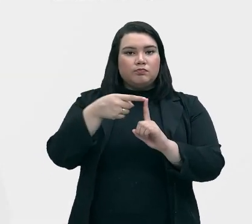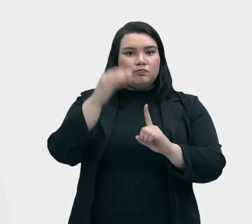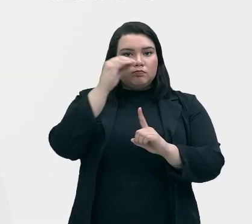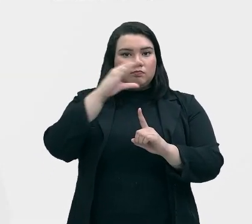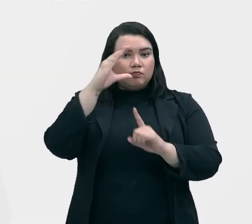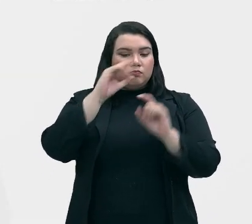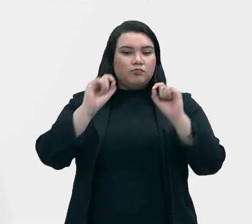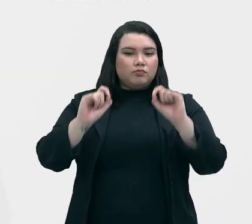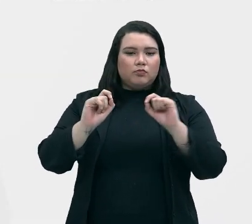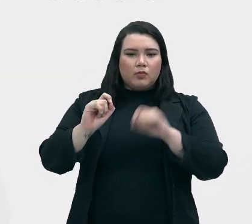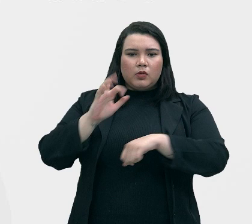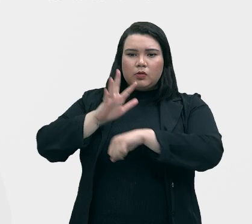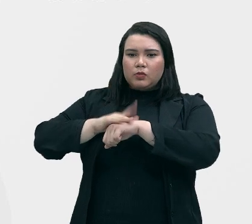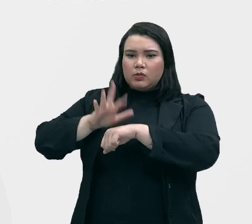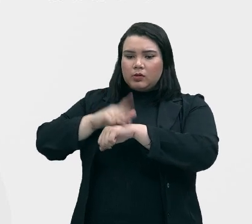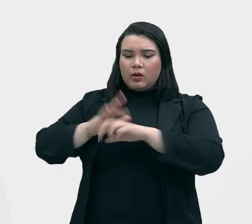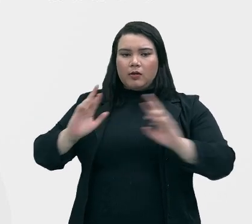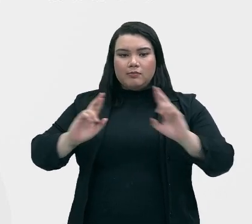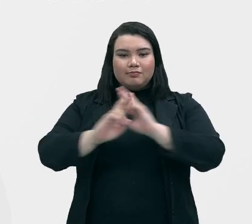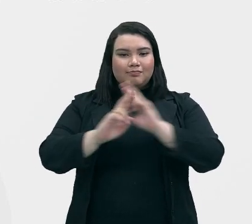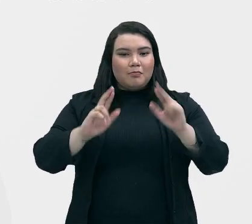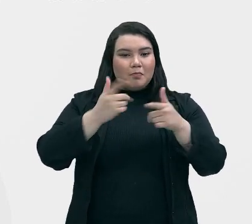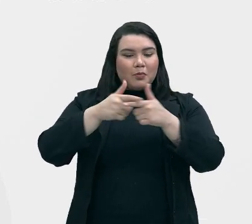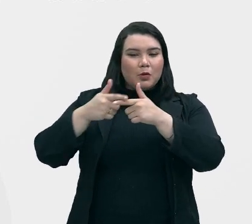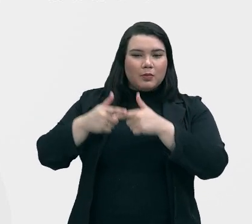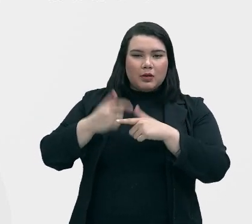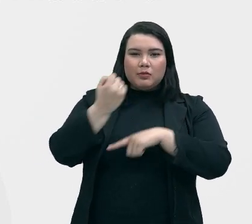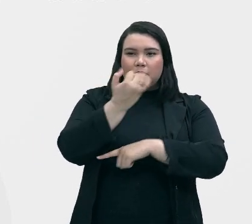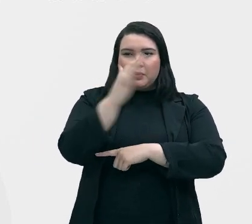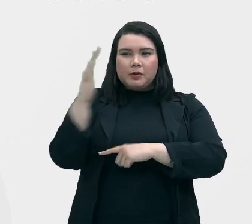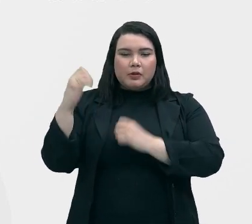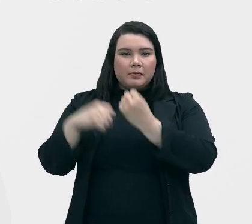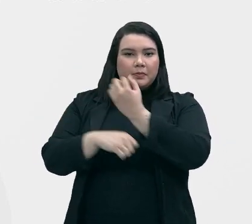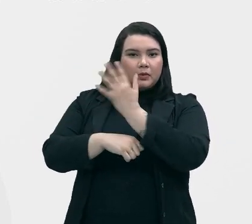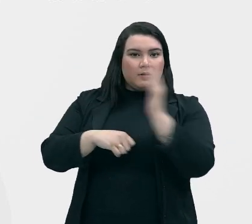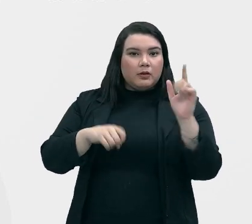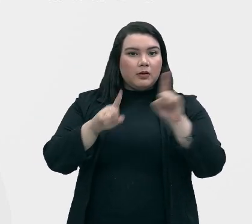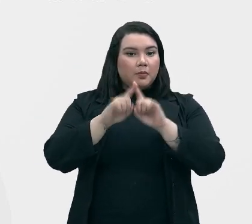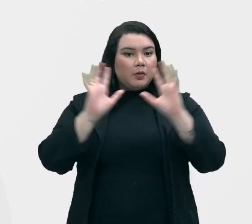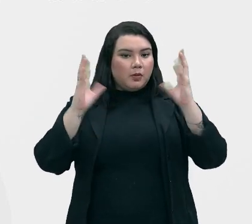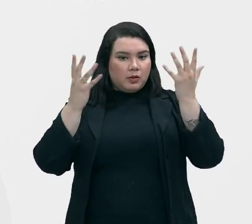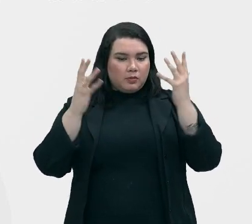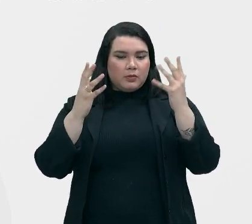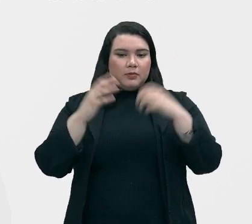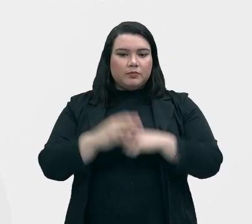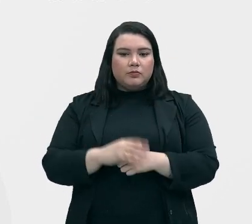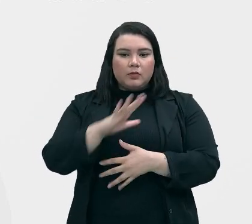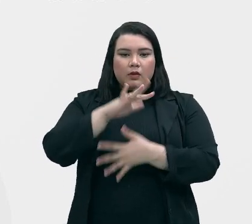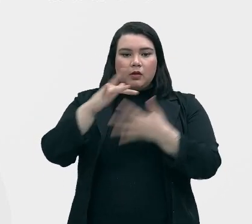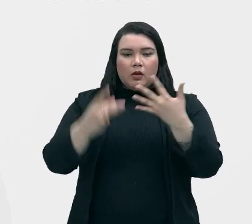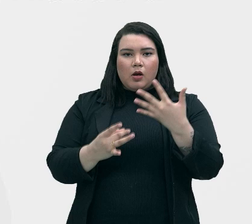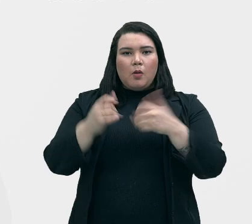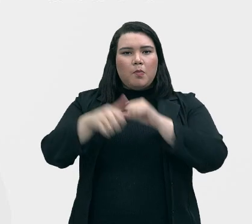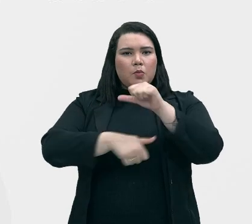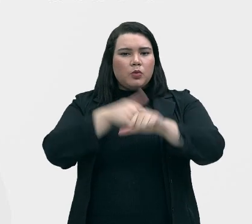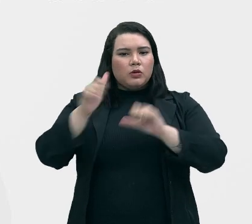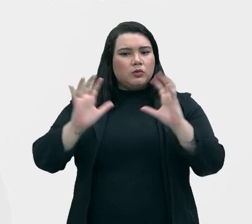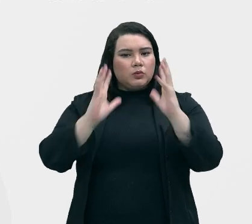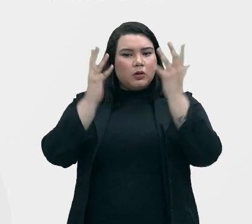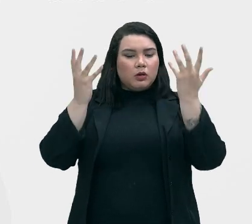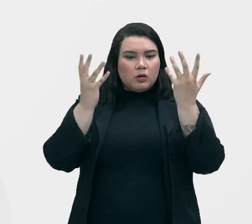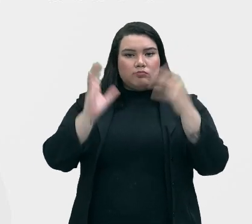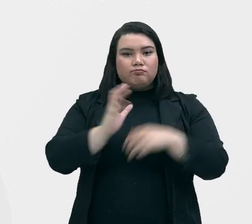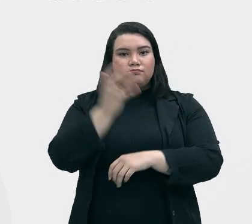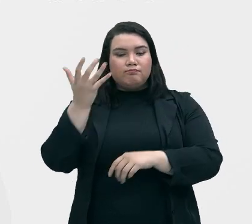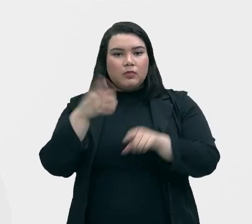conhecimento doenças relacionadas às alterações ambientais e climáticas. E o detalhamento, mudanças climáticas, causas